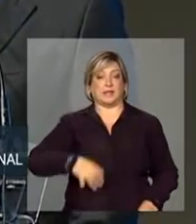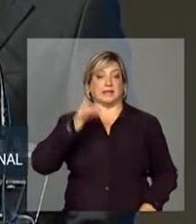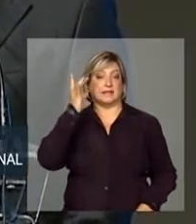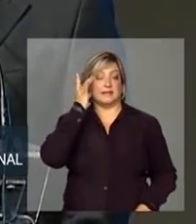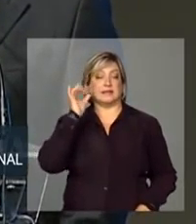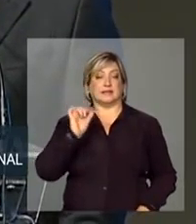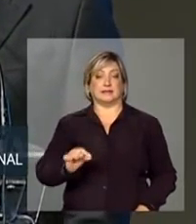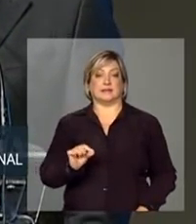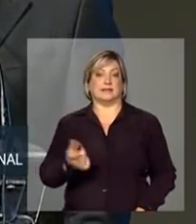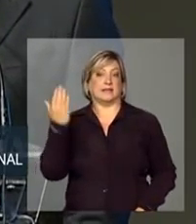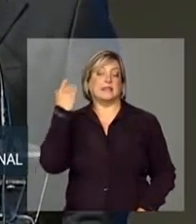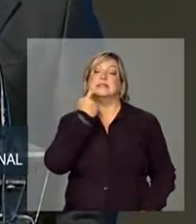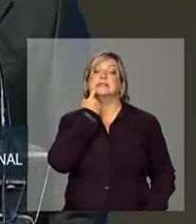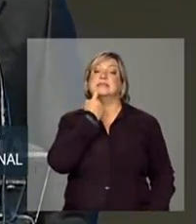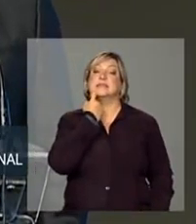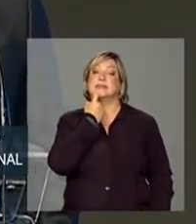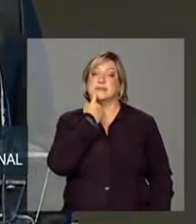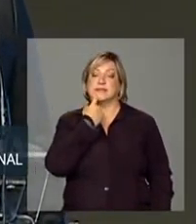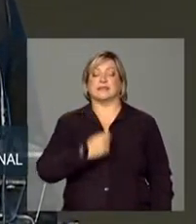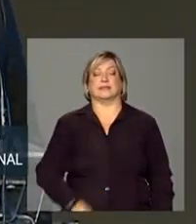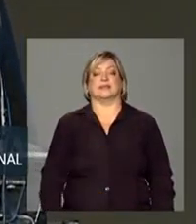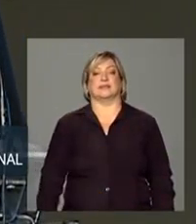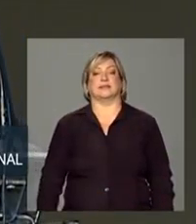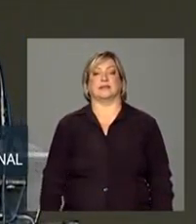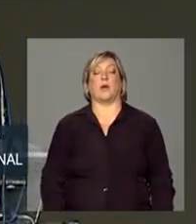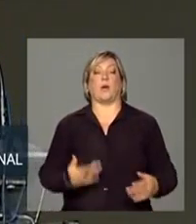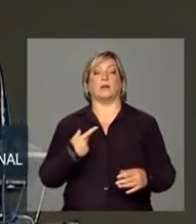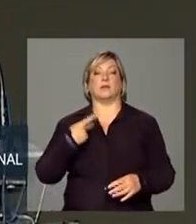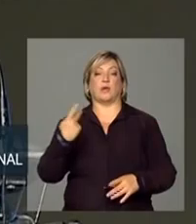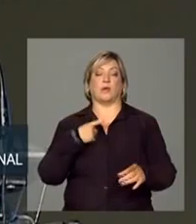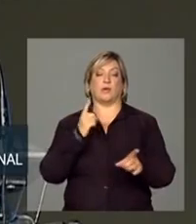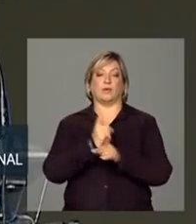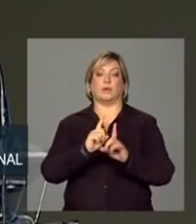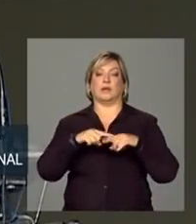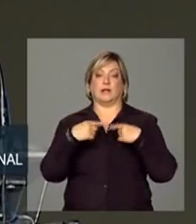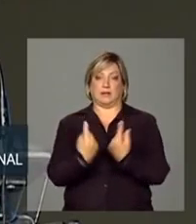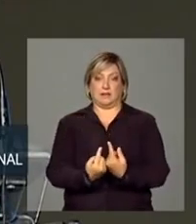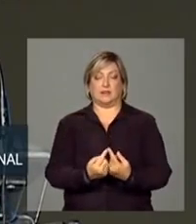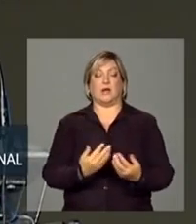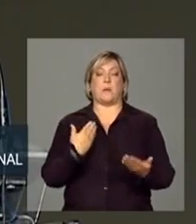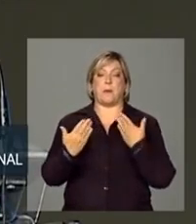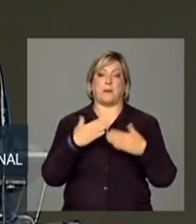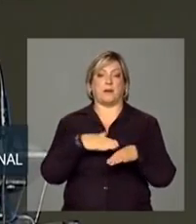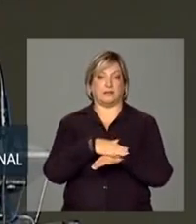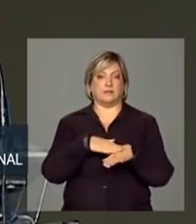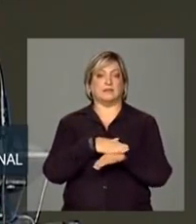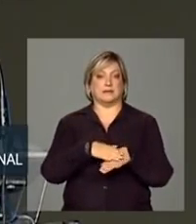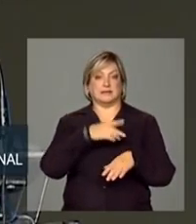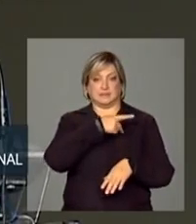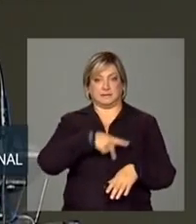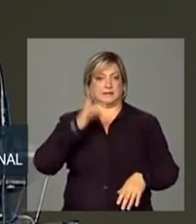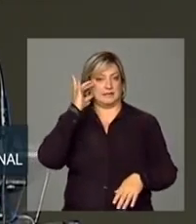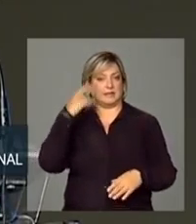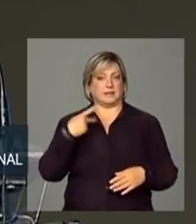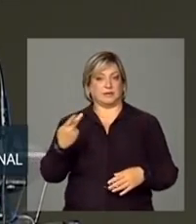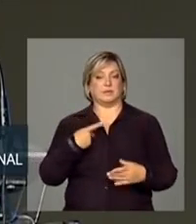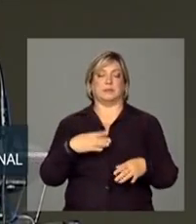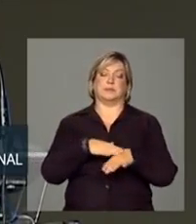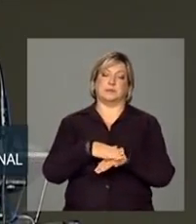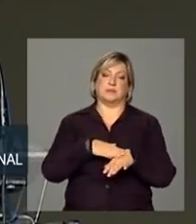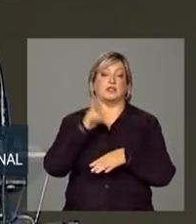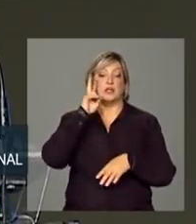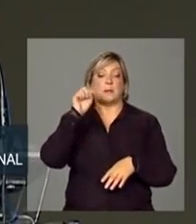mais justo, um Brasil mais fraterno, um Brasil mais solidário. Eu dizia